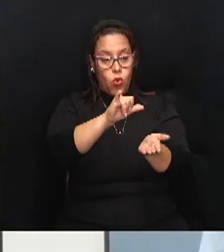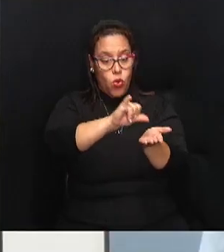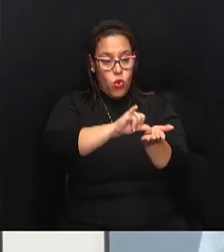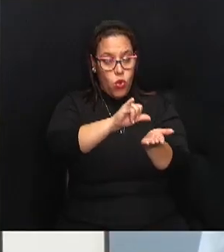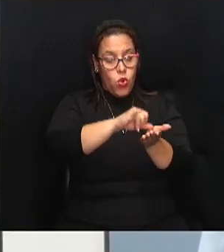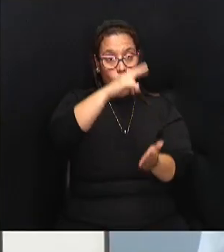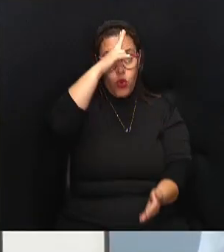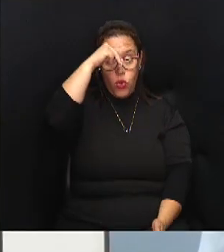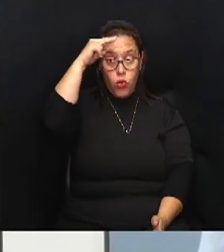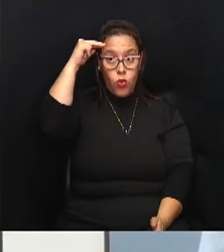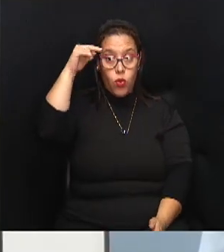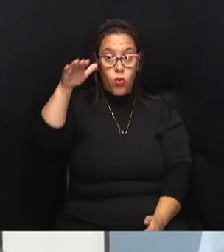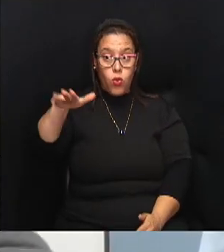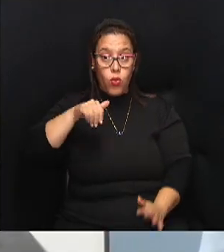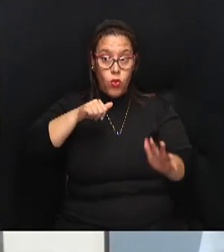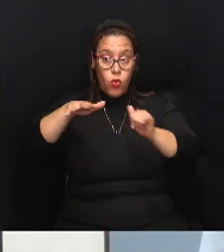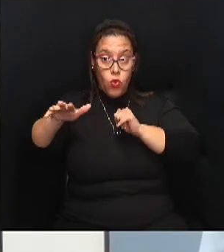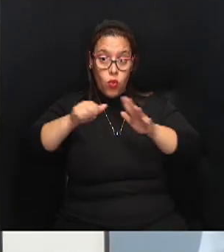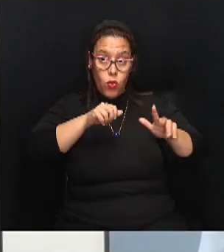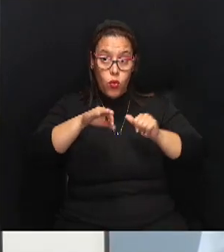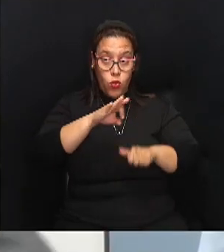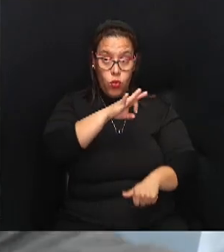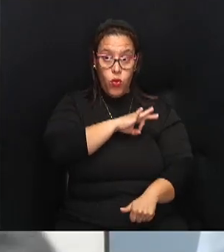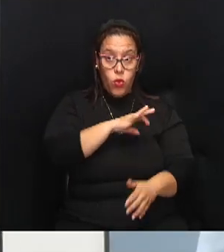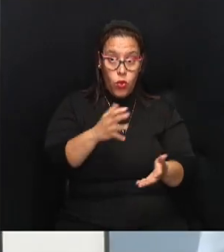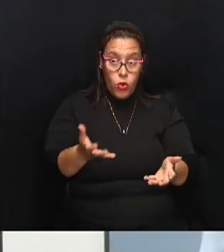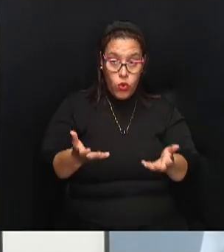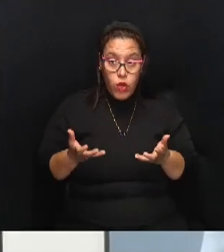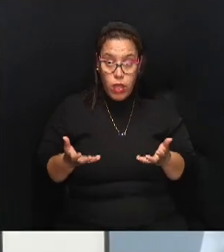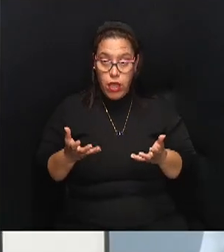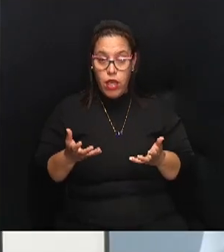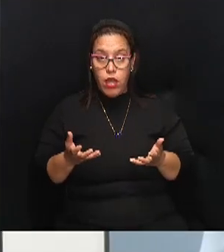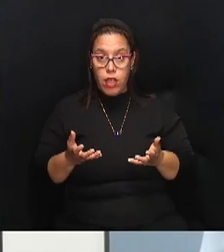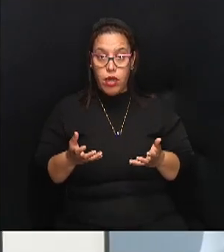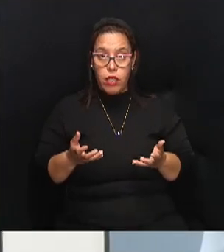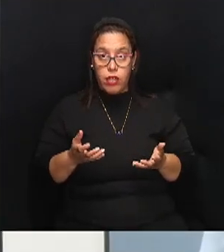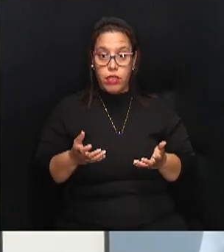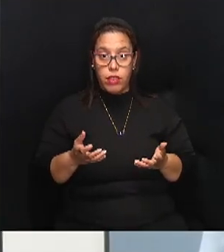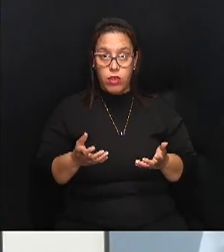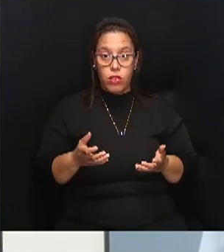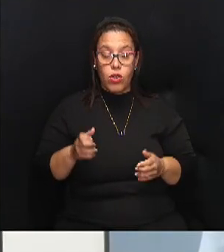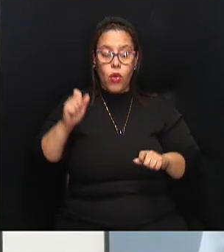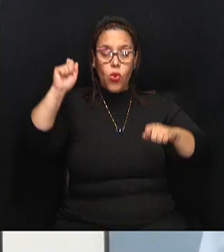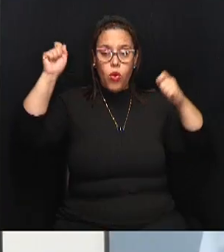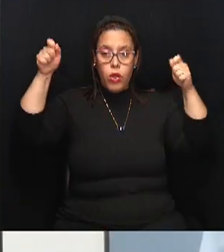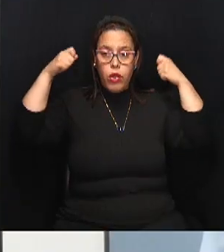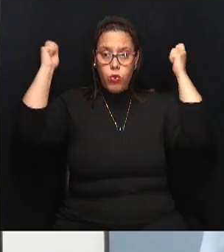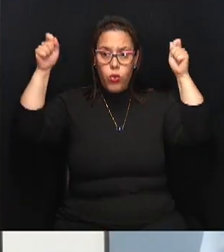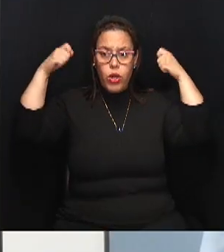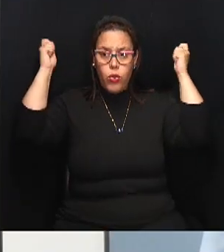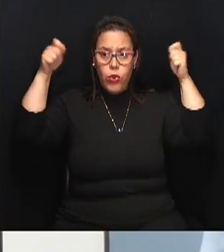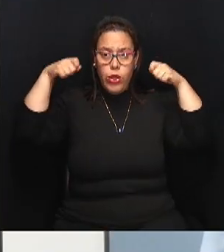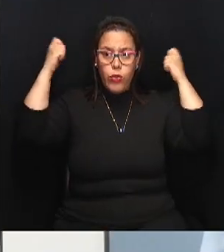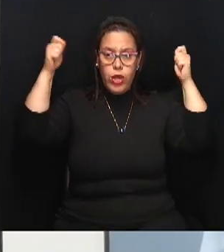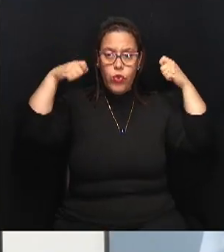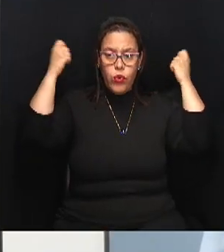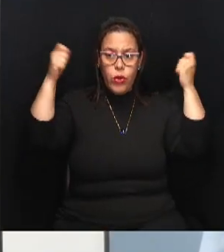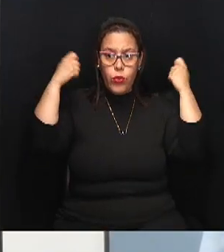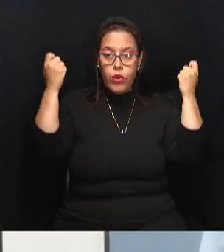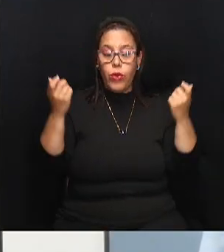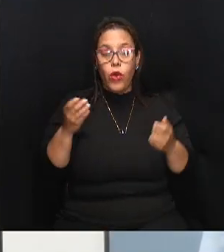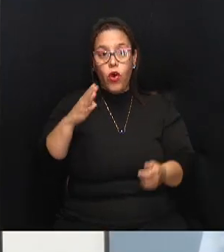Nick. Vamos chamar esses policiais que querem agir. SAMU. Então vamos pôr o bombeiro